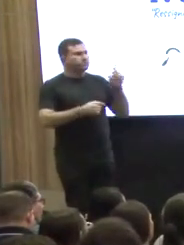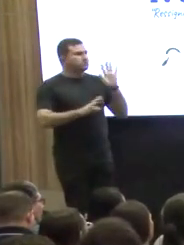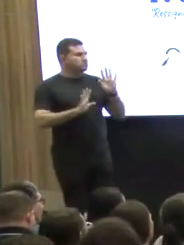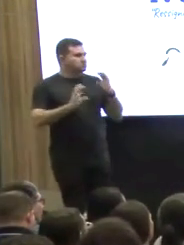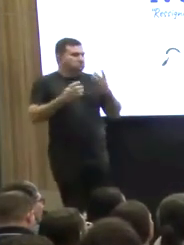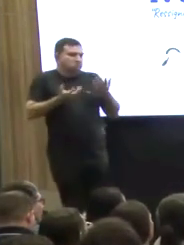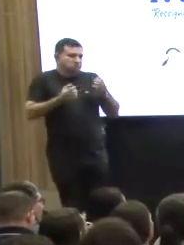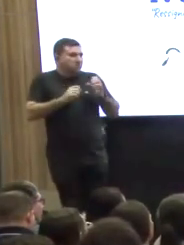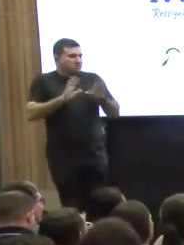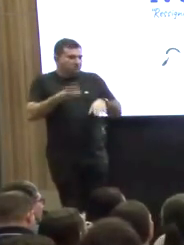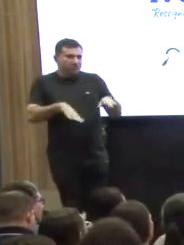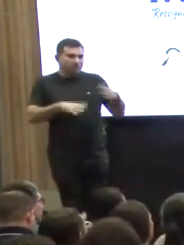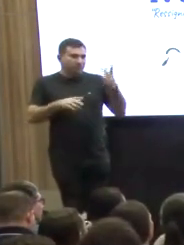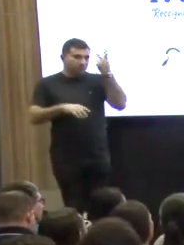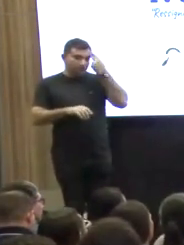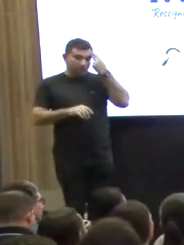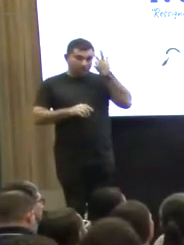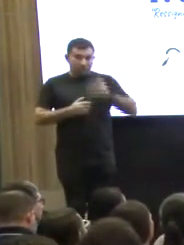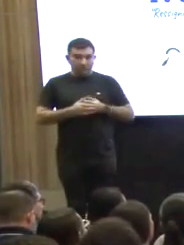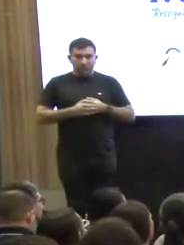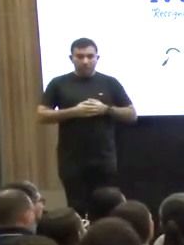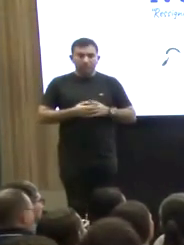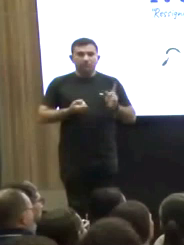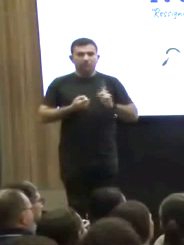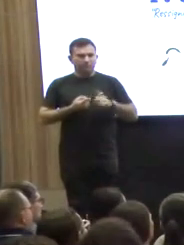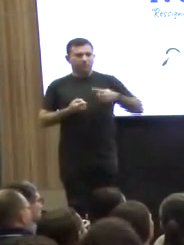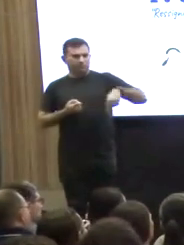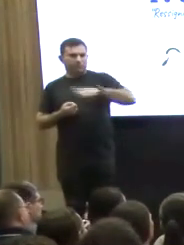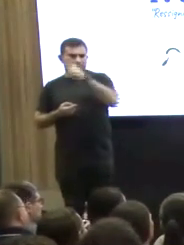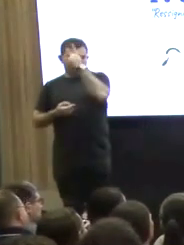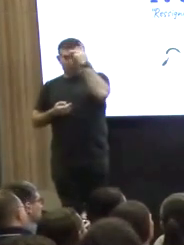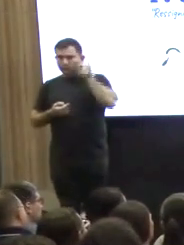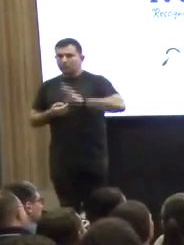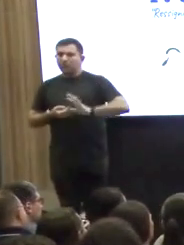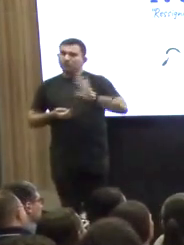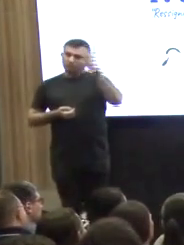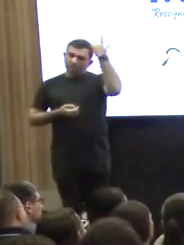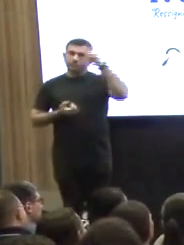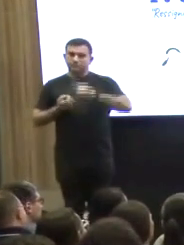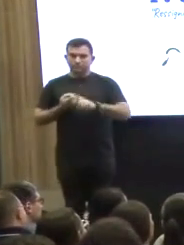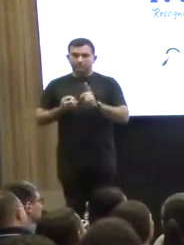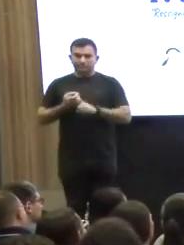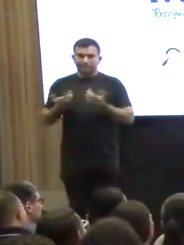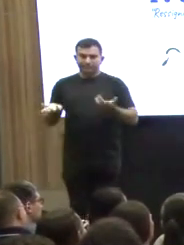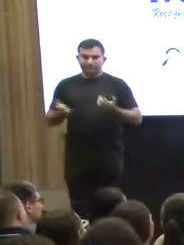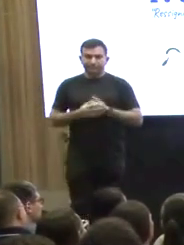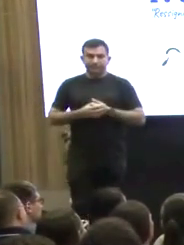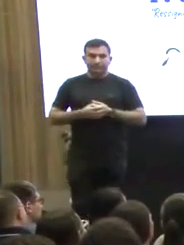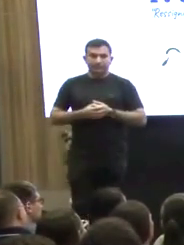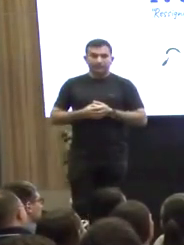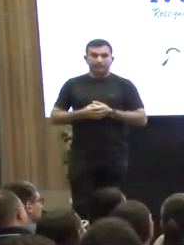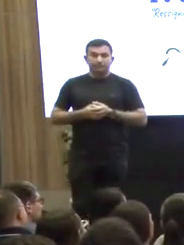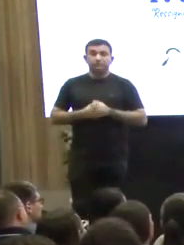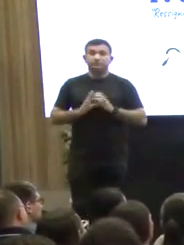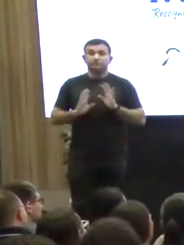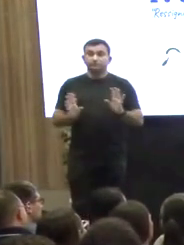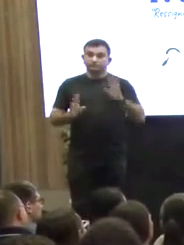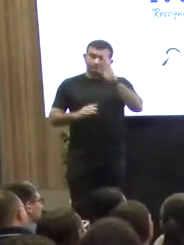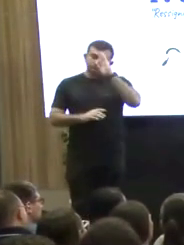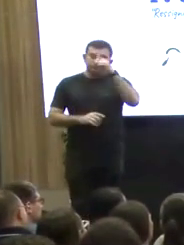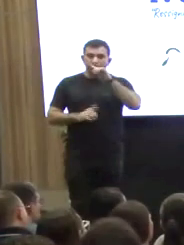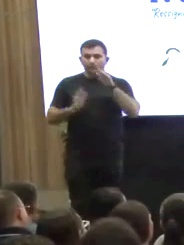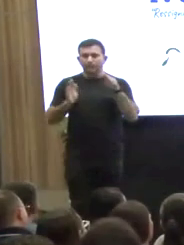tão semelhante assim. E isso também acontece conosco, com as pessoas. Mas a grande questão que é trazida,